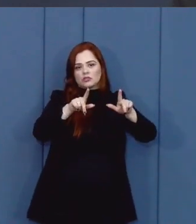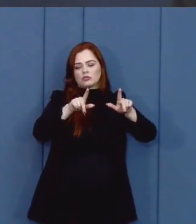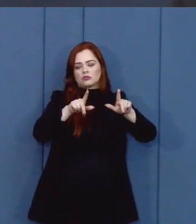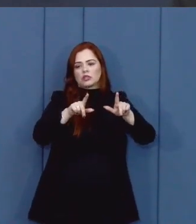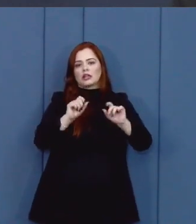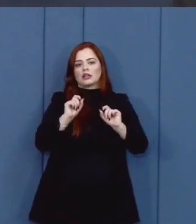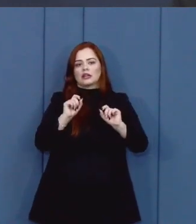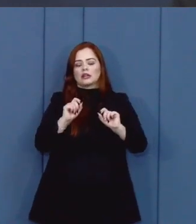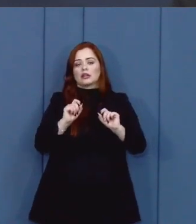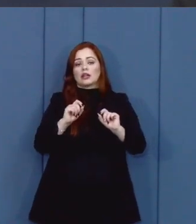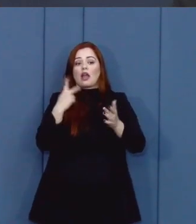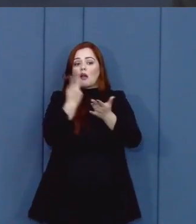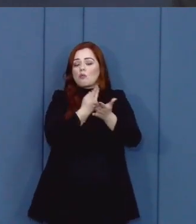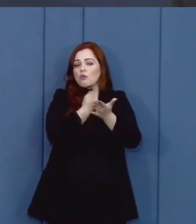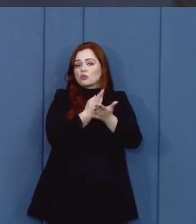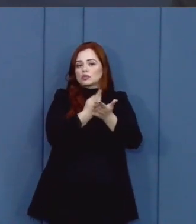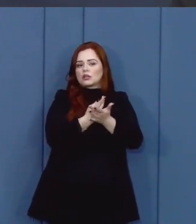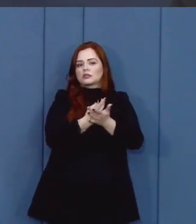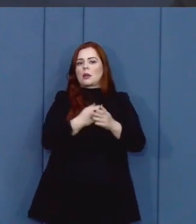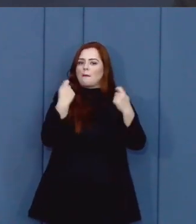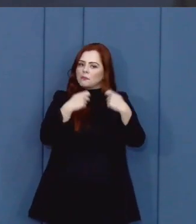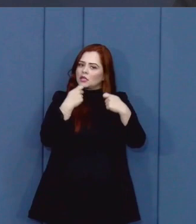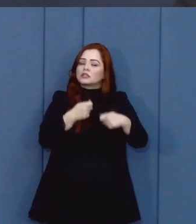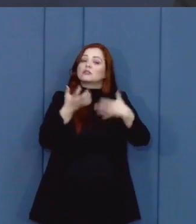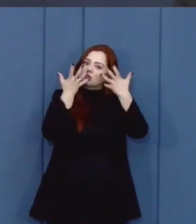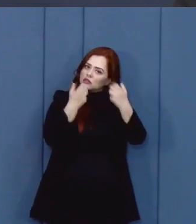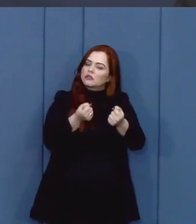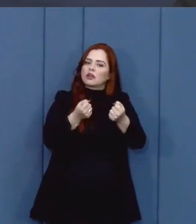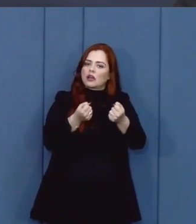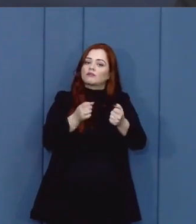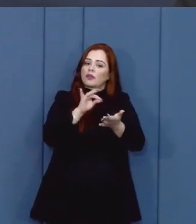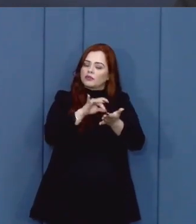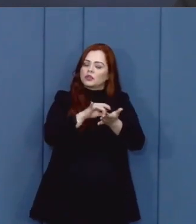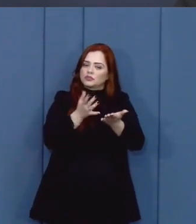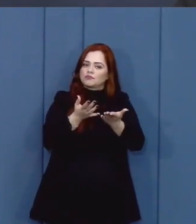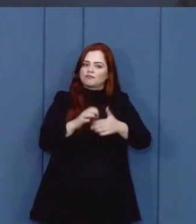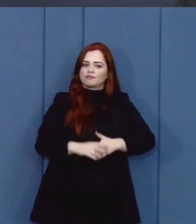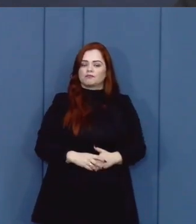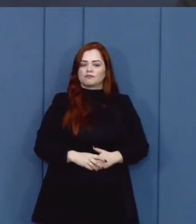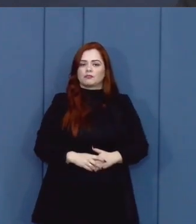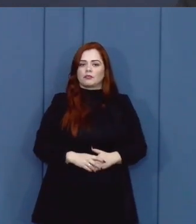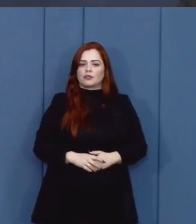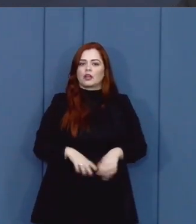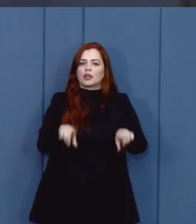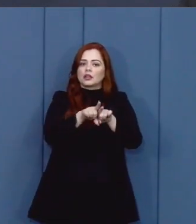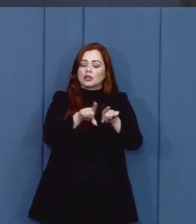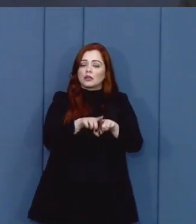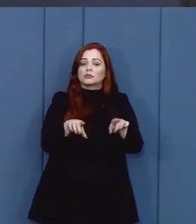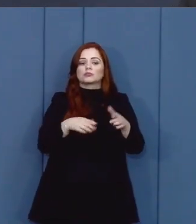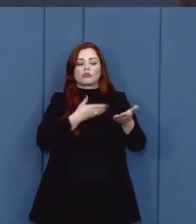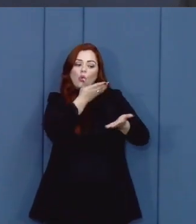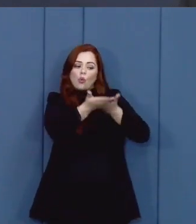que acontece, se tem que aceitar essa realidade. E temos